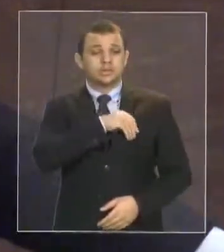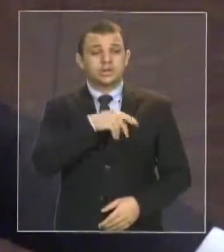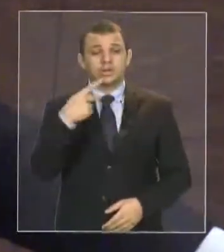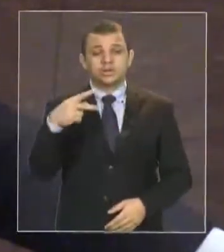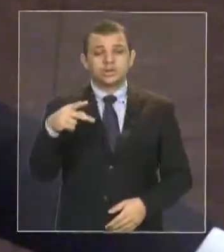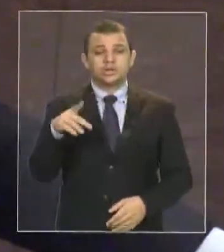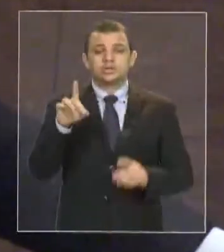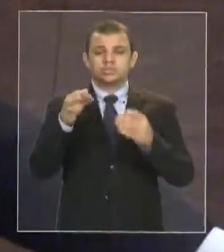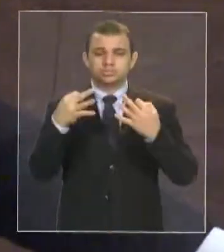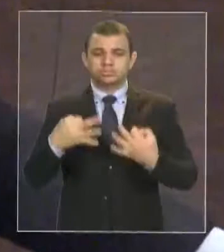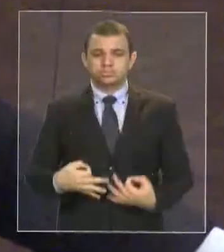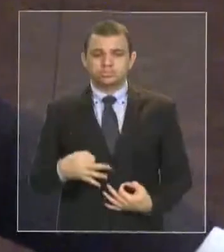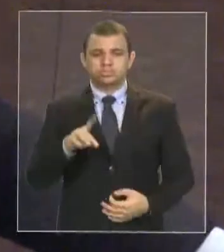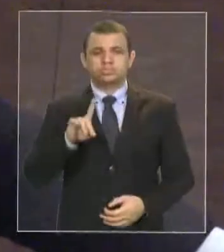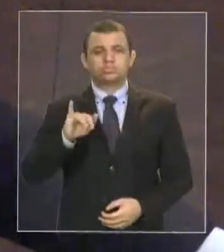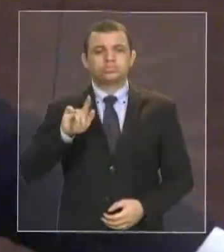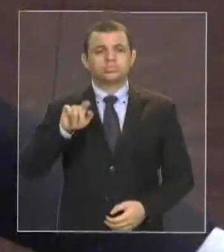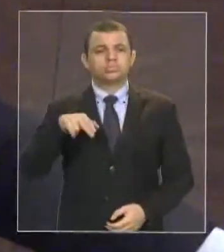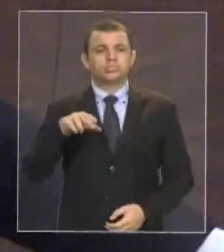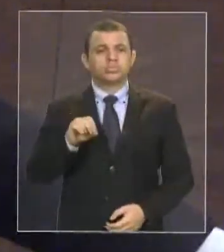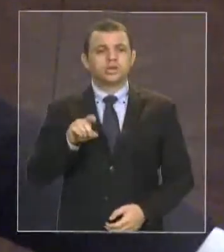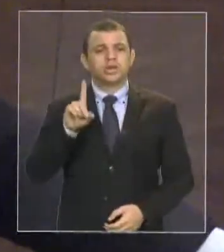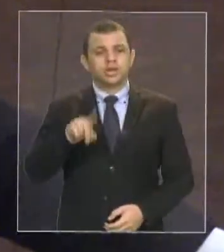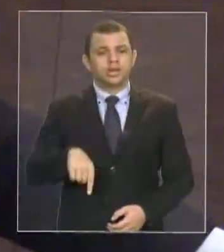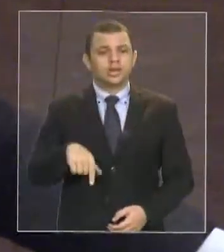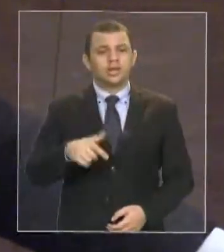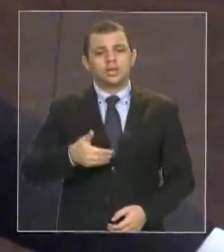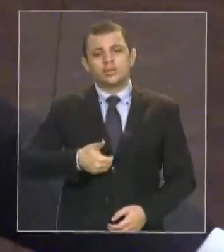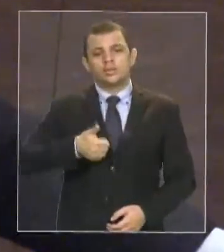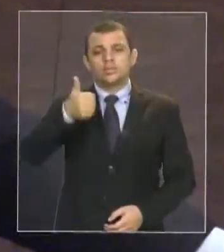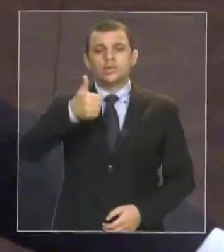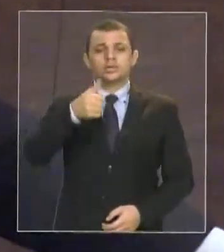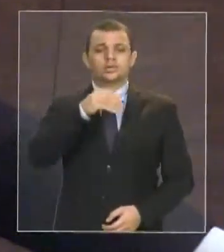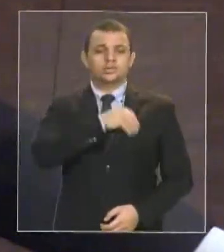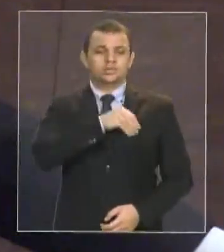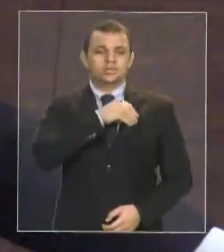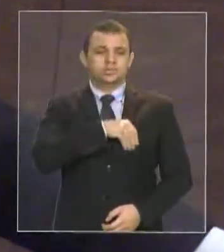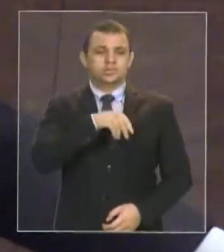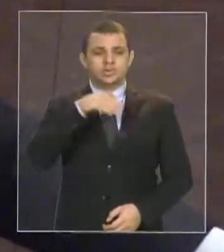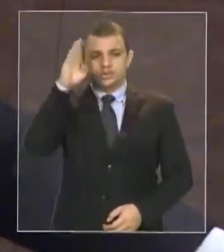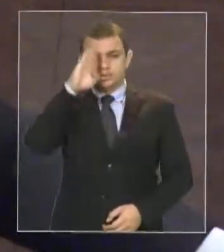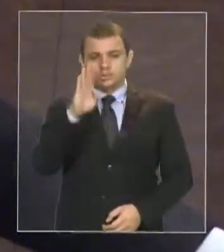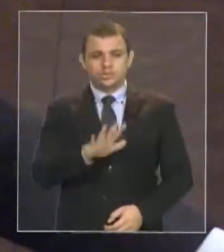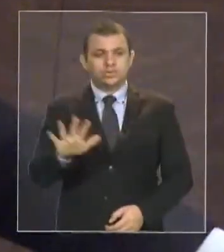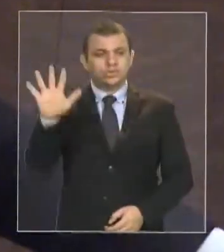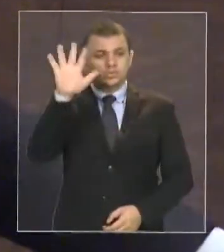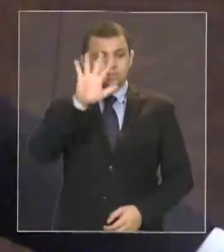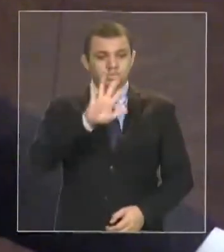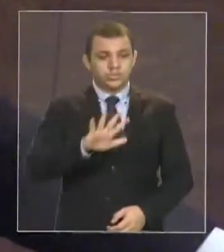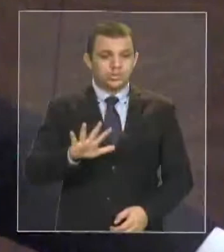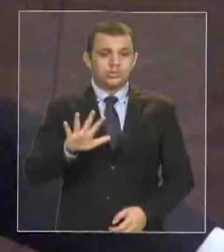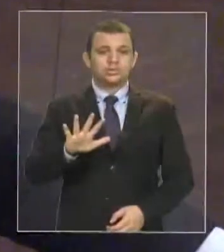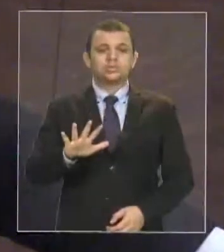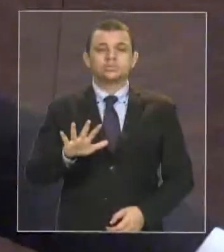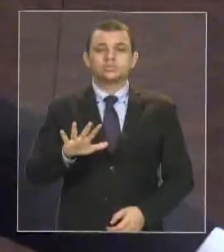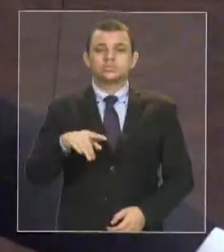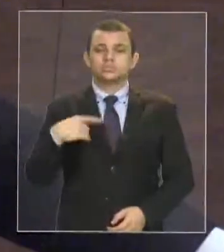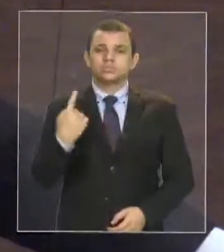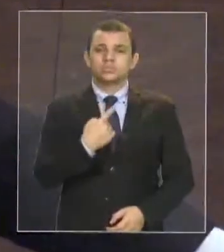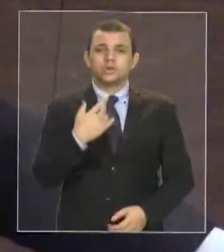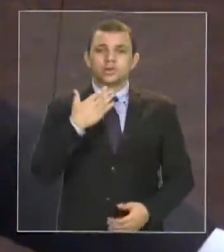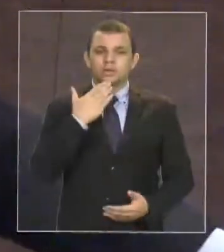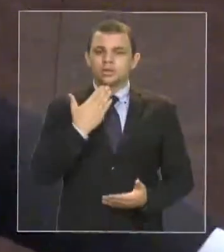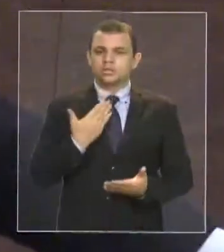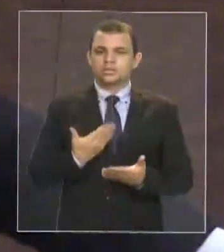digno, como o maior salário do país. é de trazer perplexidade para